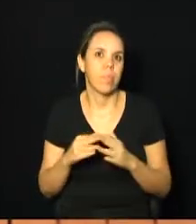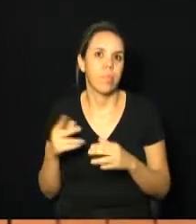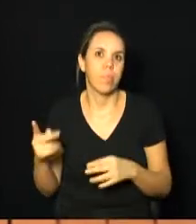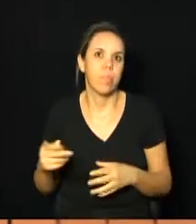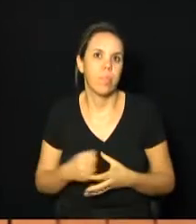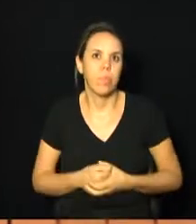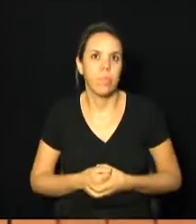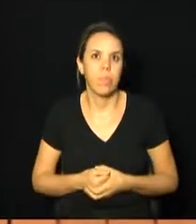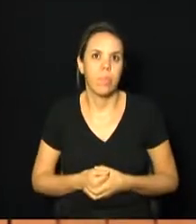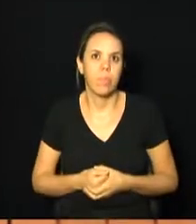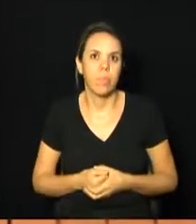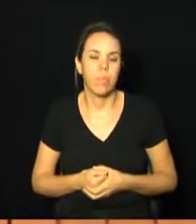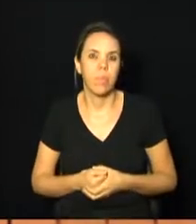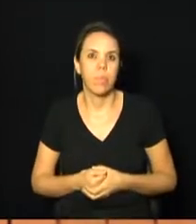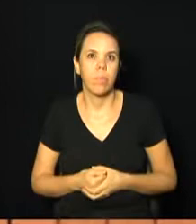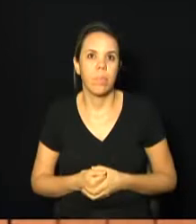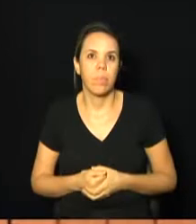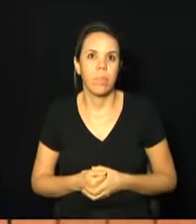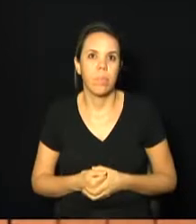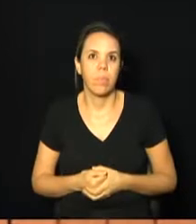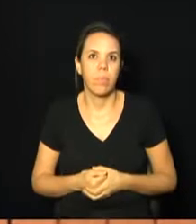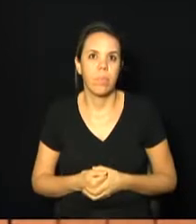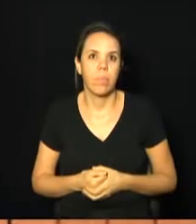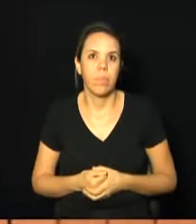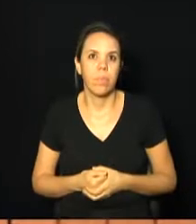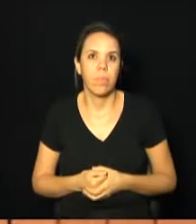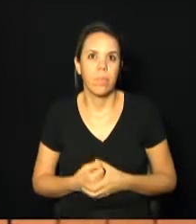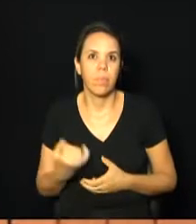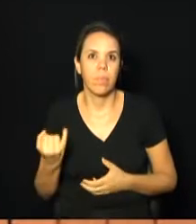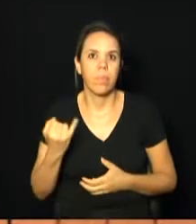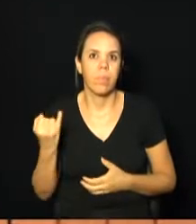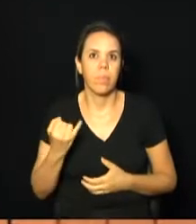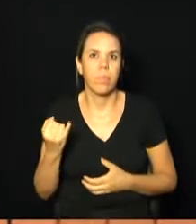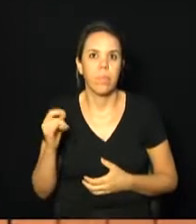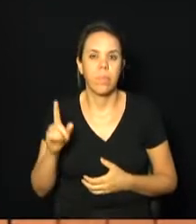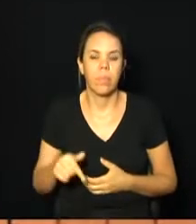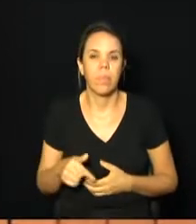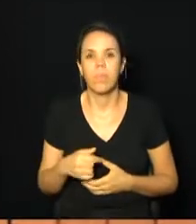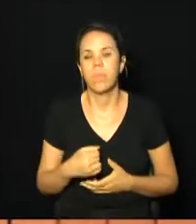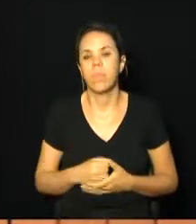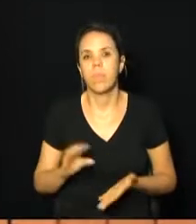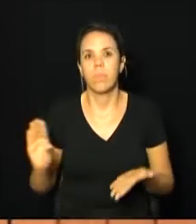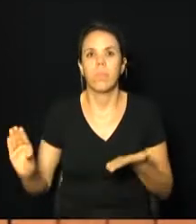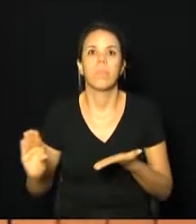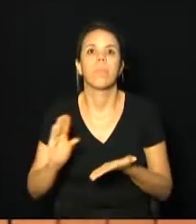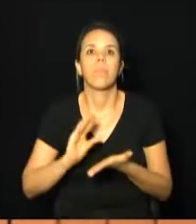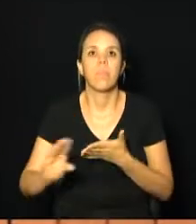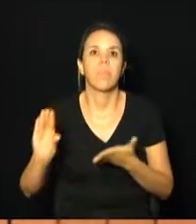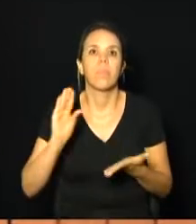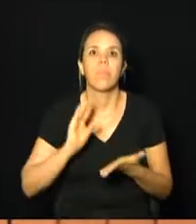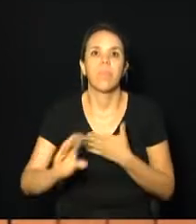lá. Então, é importantíssimo o investimento